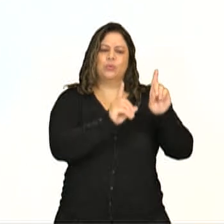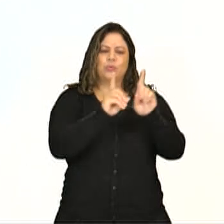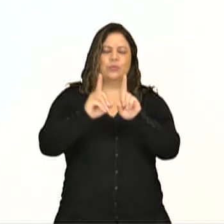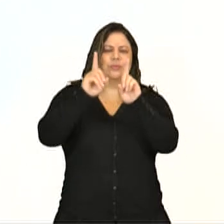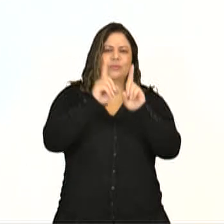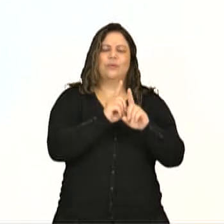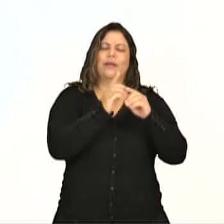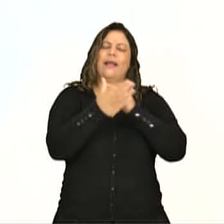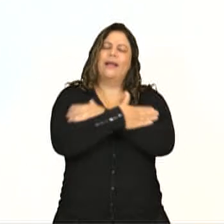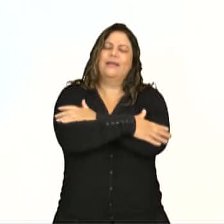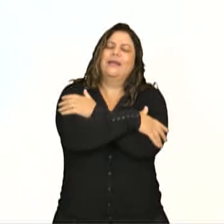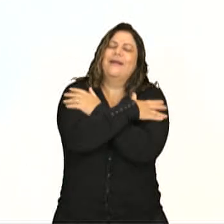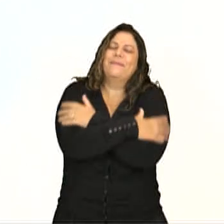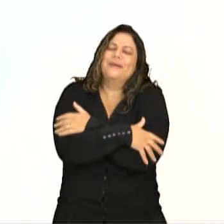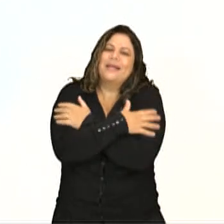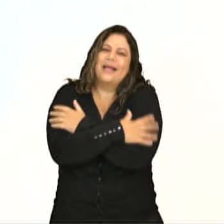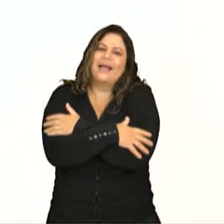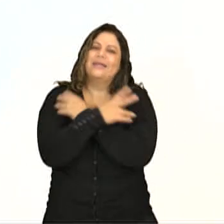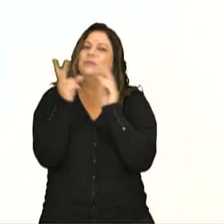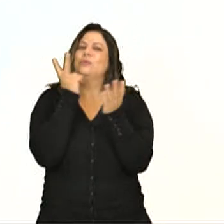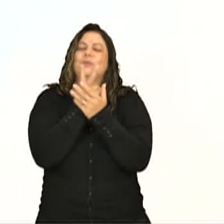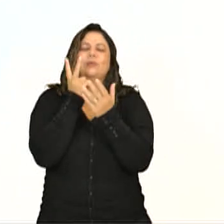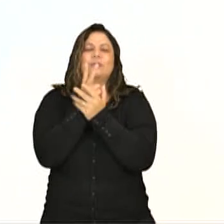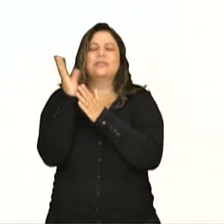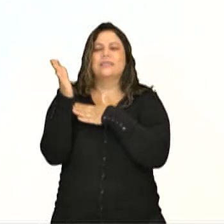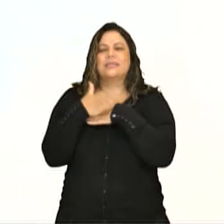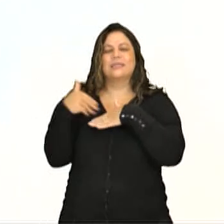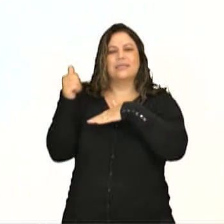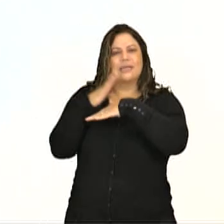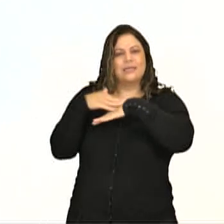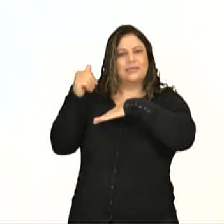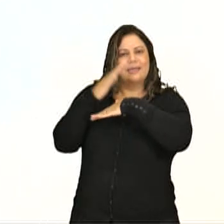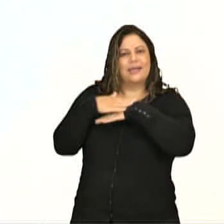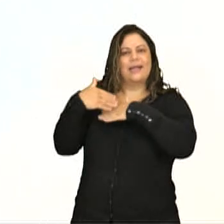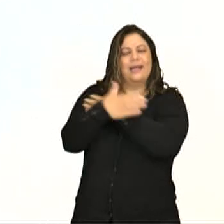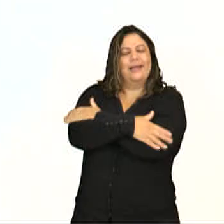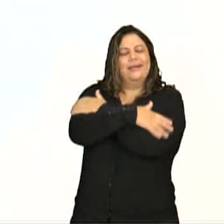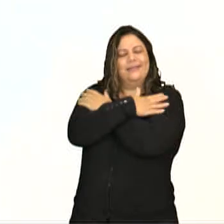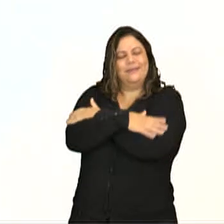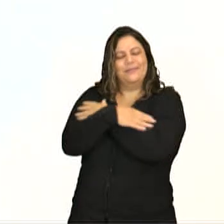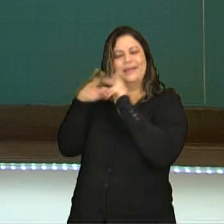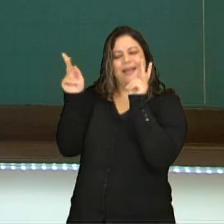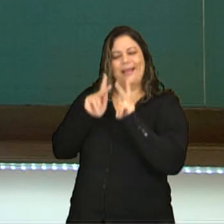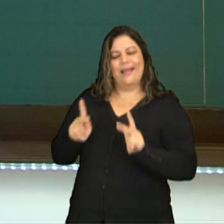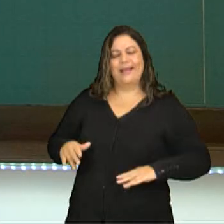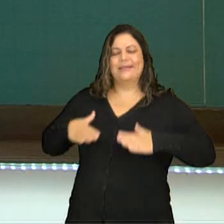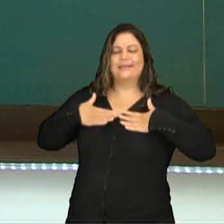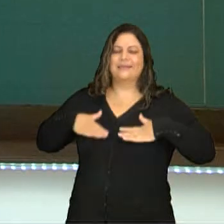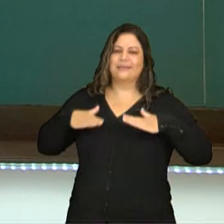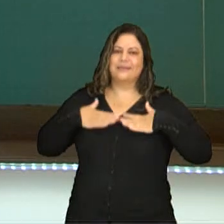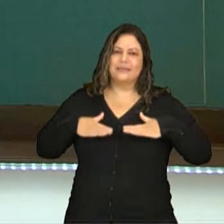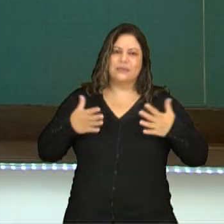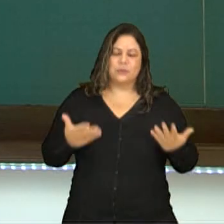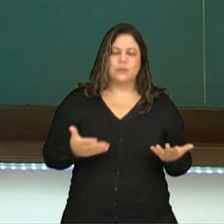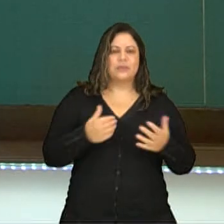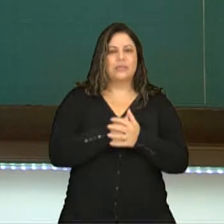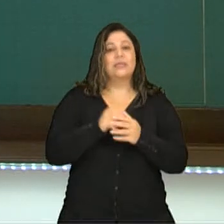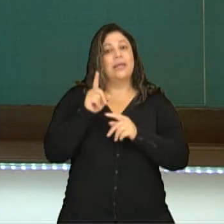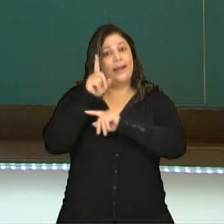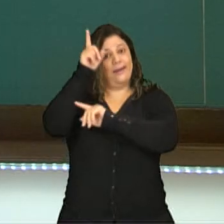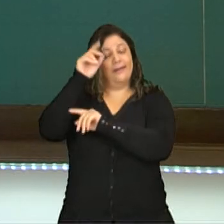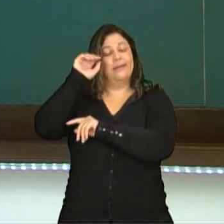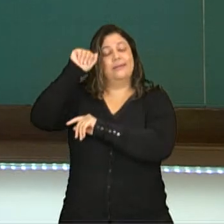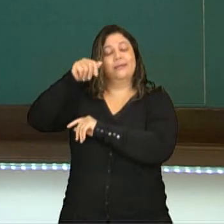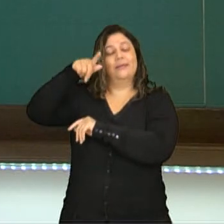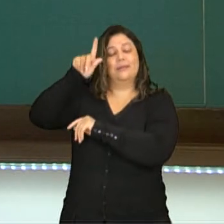constante abraço, dando essa sensação de carinho, de transmissão de paz e de tranquilidade. Uma dança que lá na Angola, em